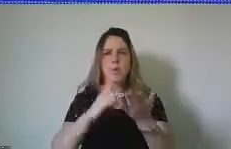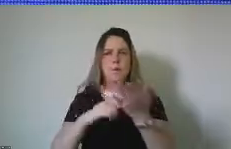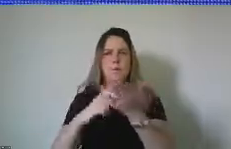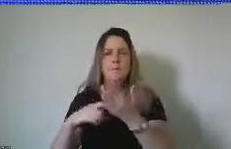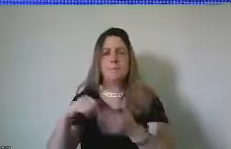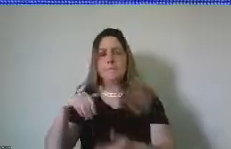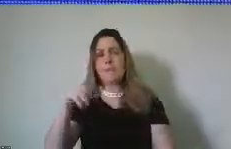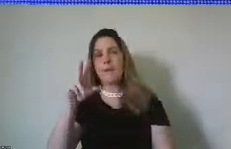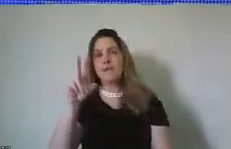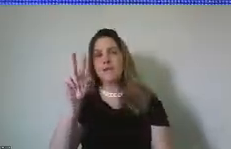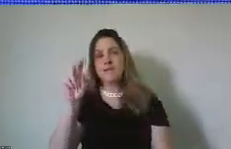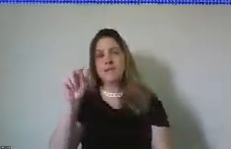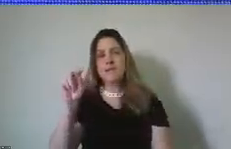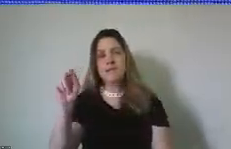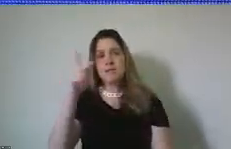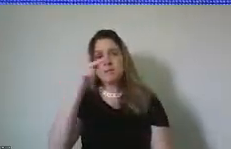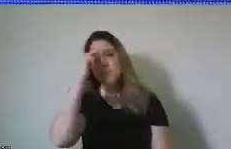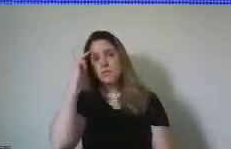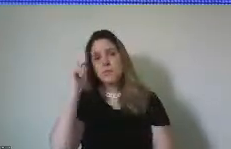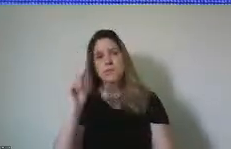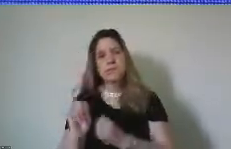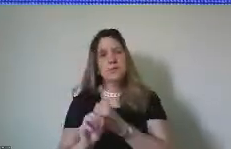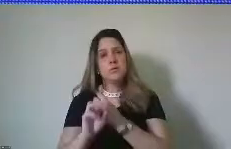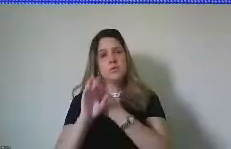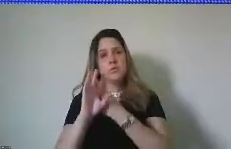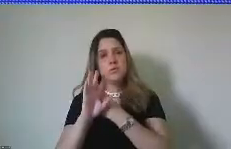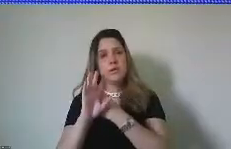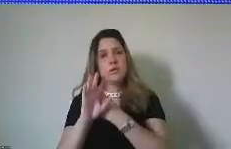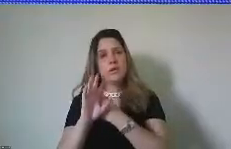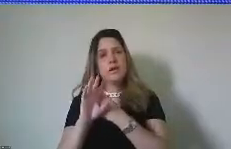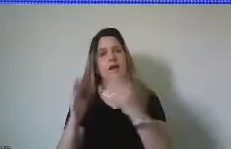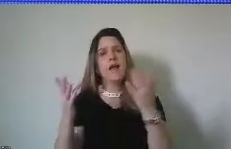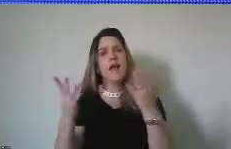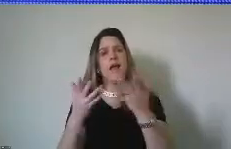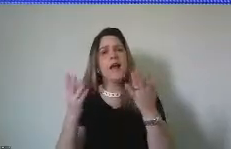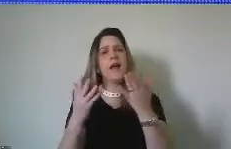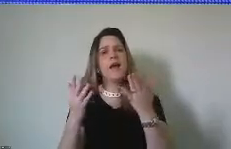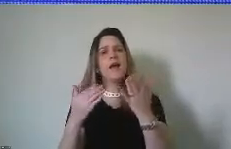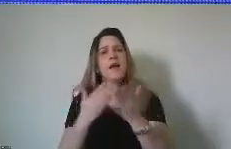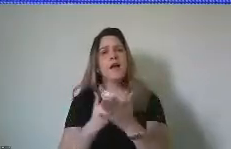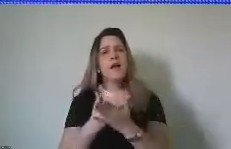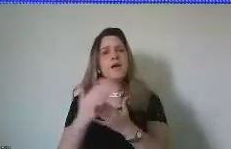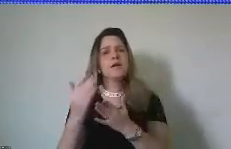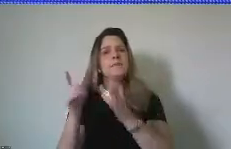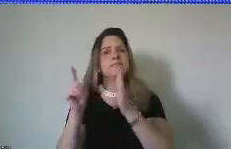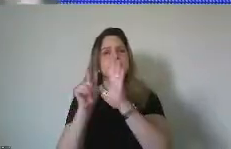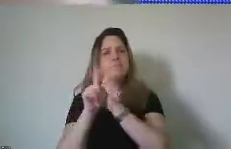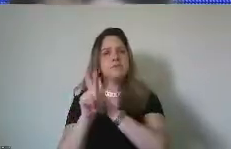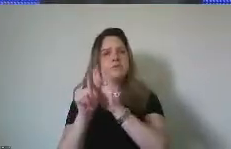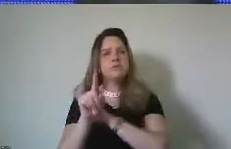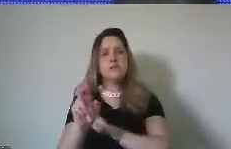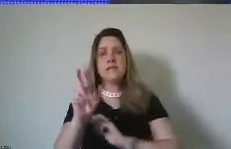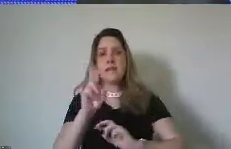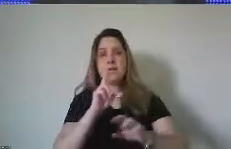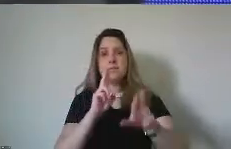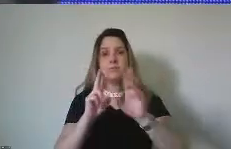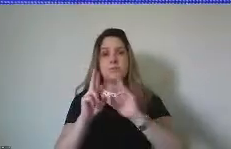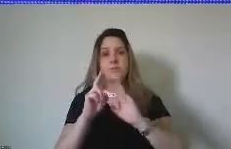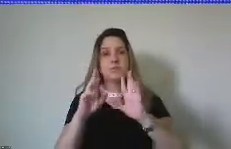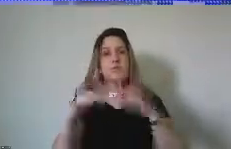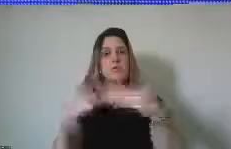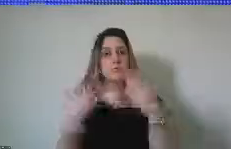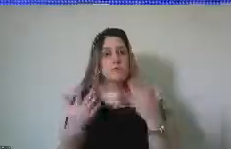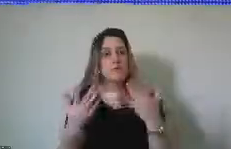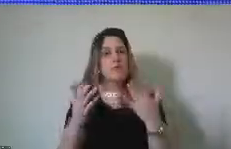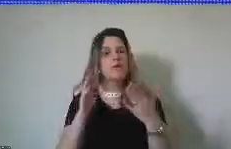acompanhando a gente online nas transmissões e agora a gente vai dar início à sessão de perguntas e respostas então com isso eu